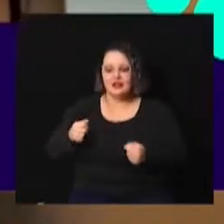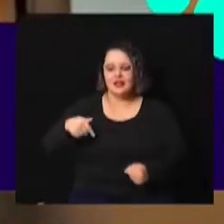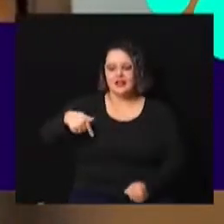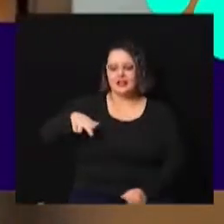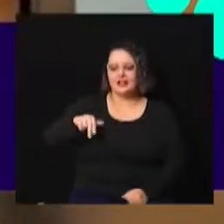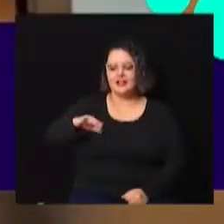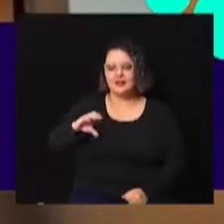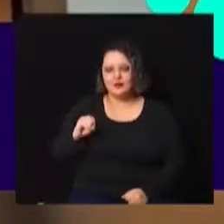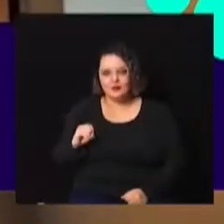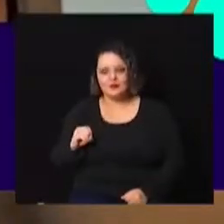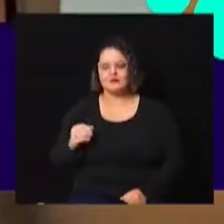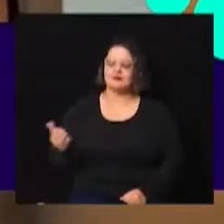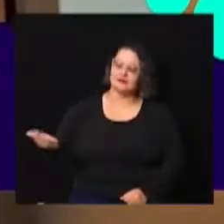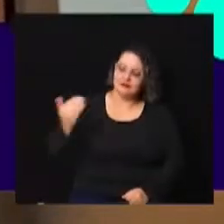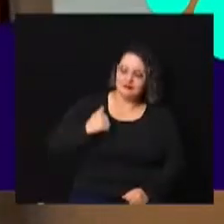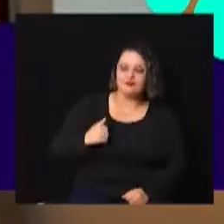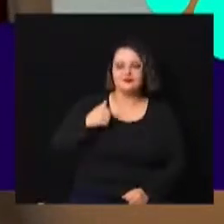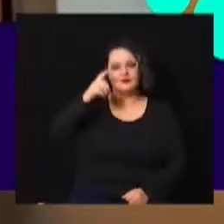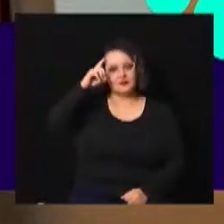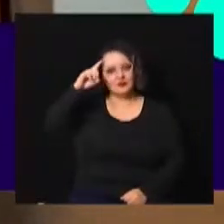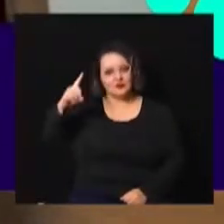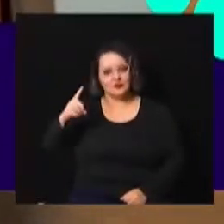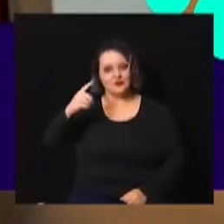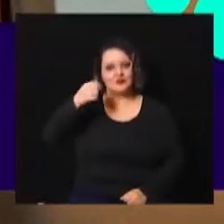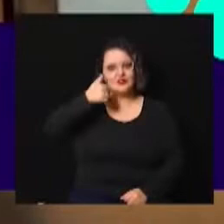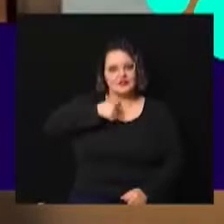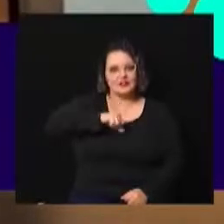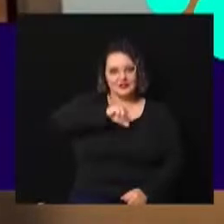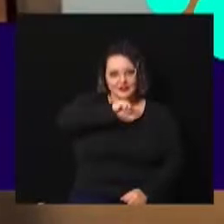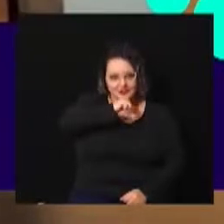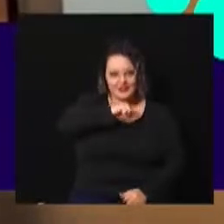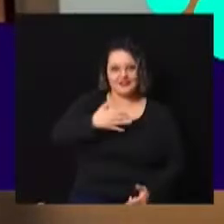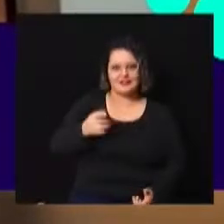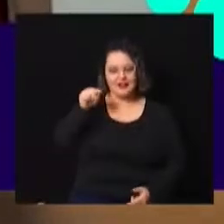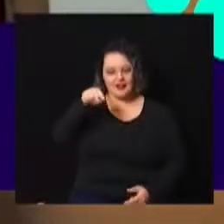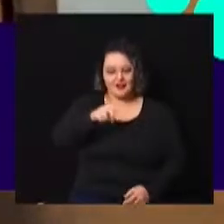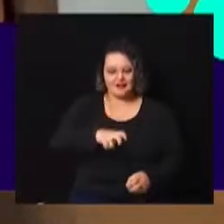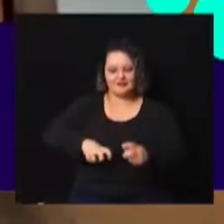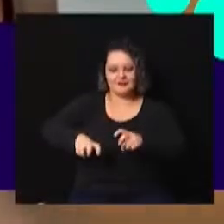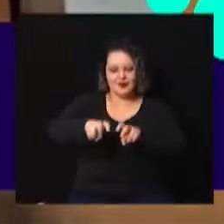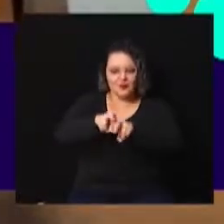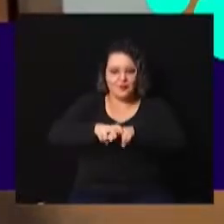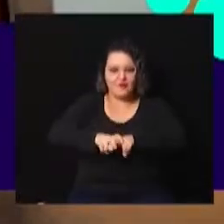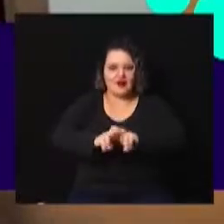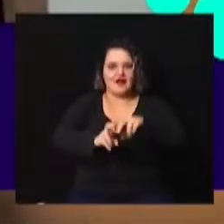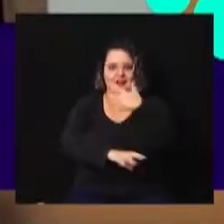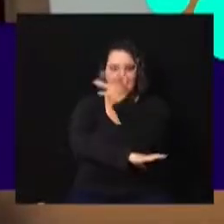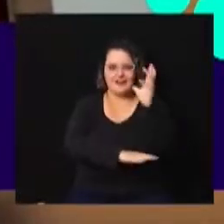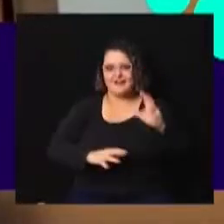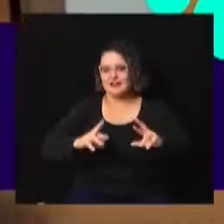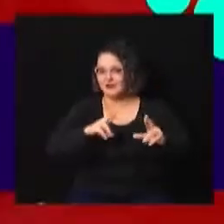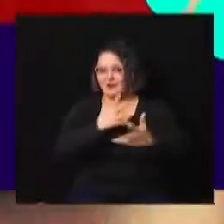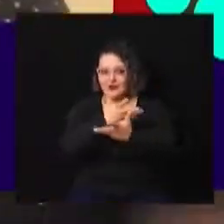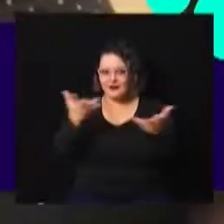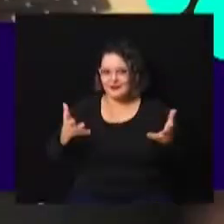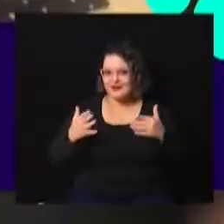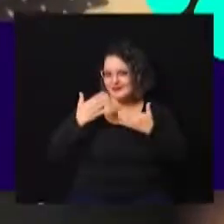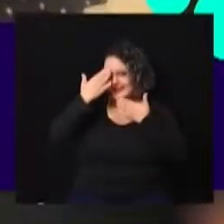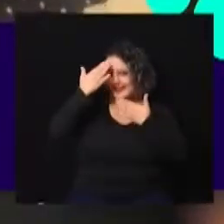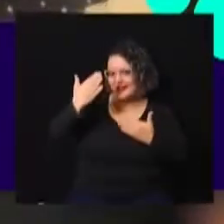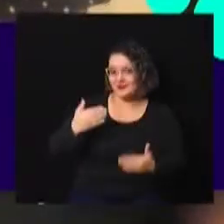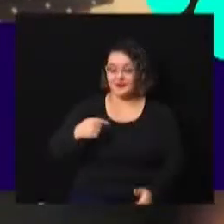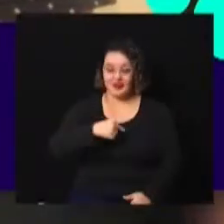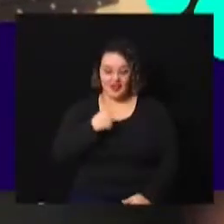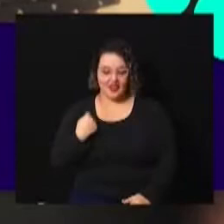Zambianchi, domingo 8 de maio, Dia das Mães, 7 horas da noite, ali no Parque Ecológico. Espero todo mundo, valeu! Olá, eu